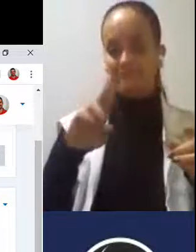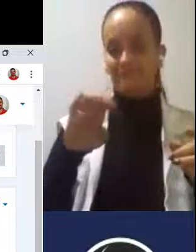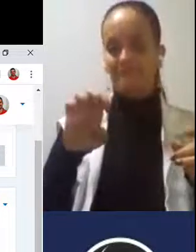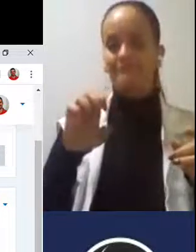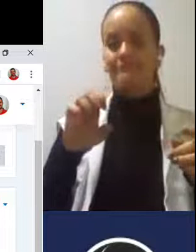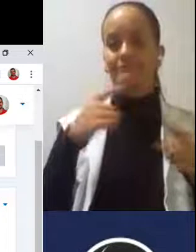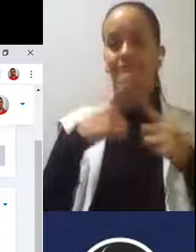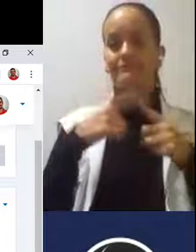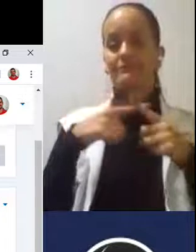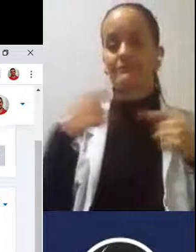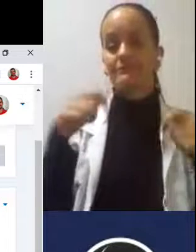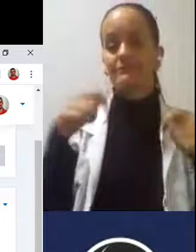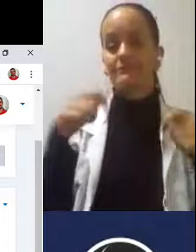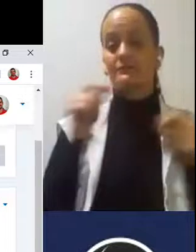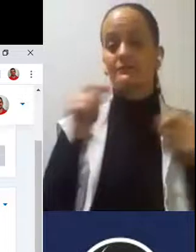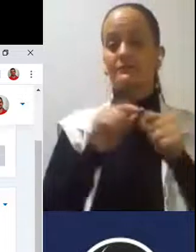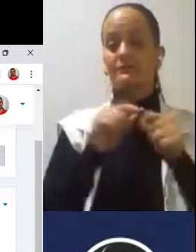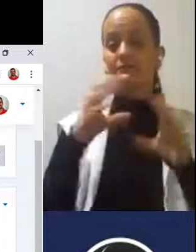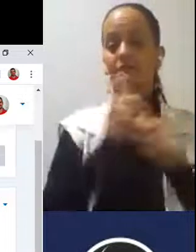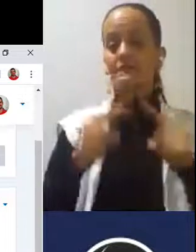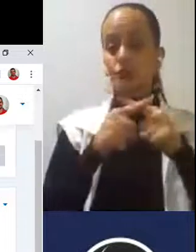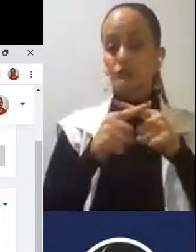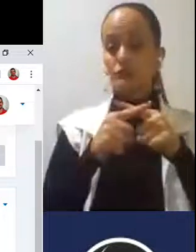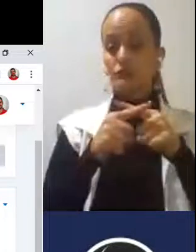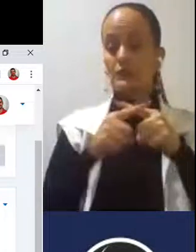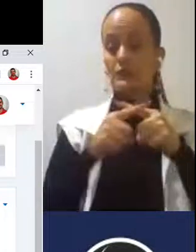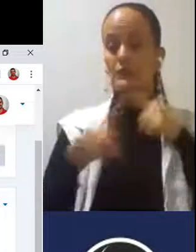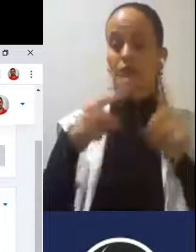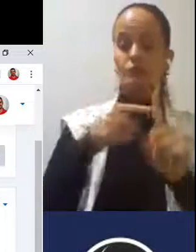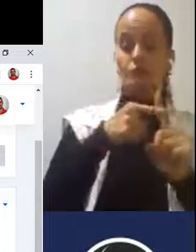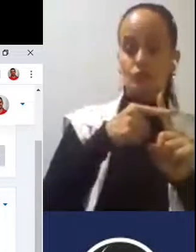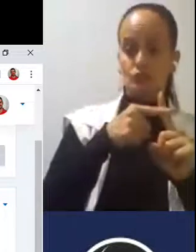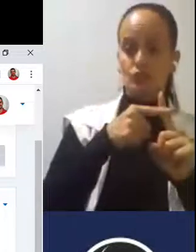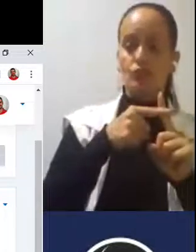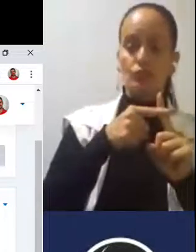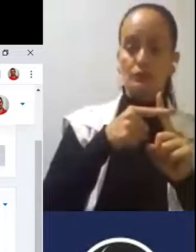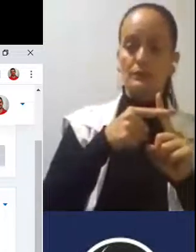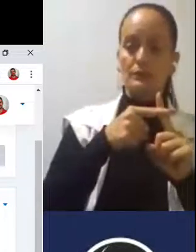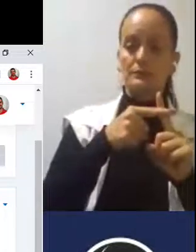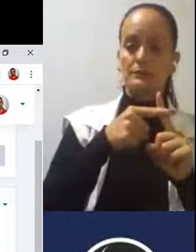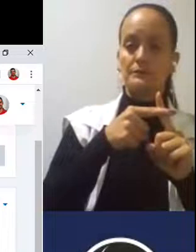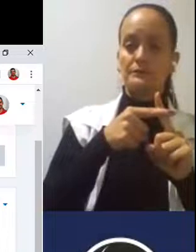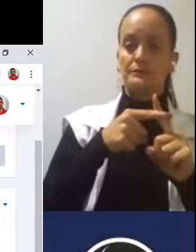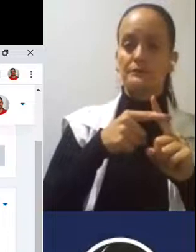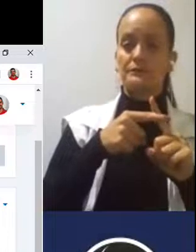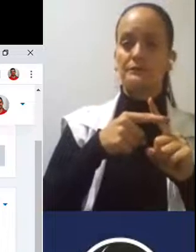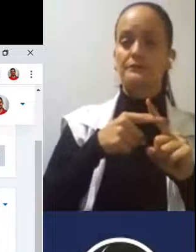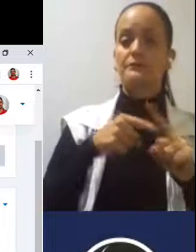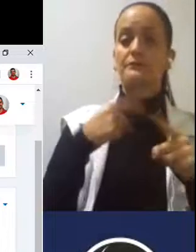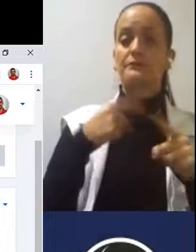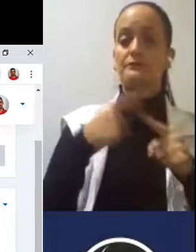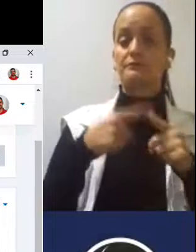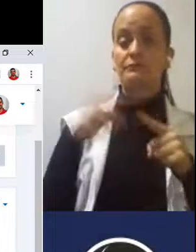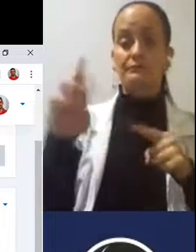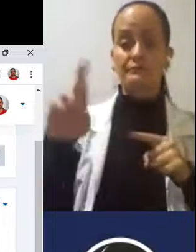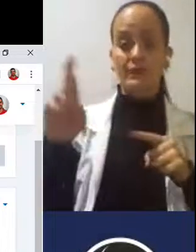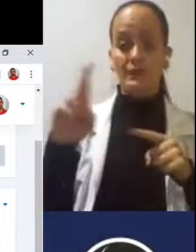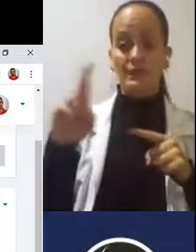40 e 60, divide pela soma do valor desses resistores, certo? Então, a resistência equivalente total